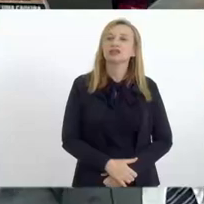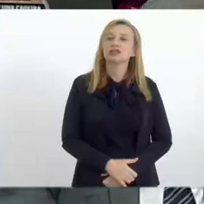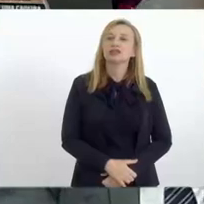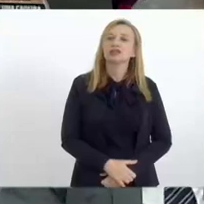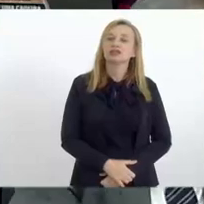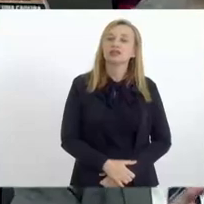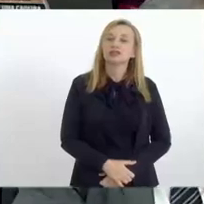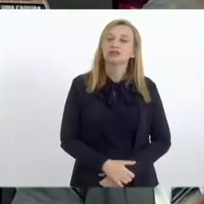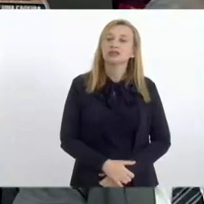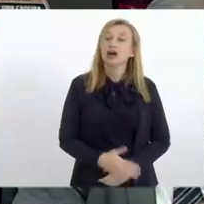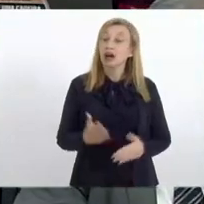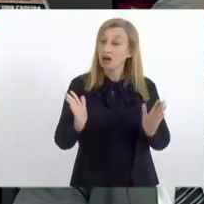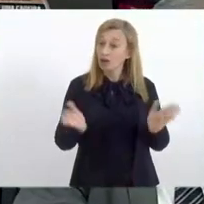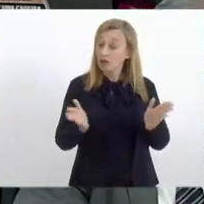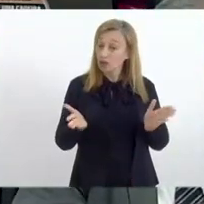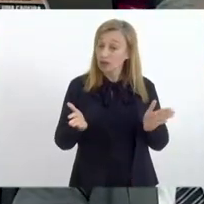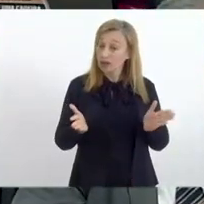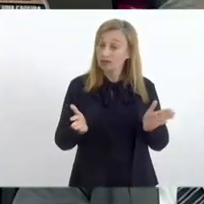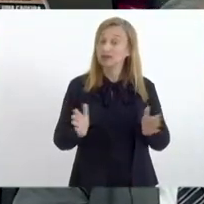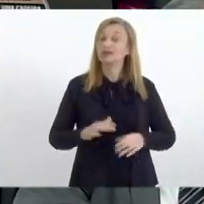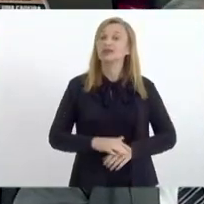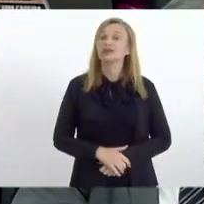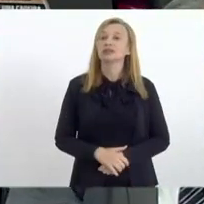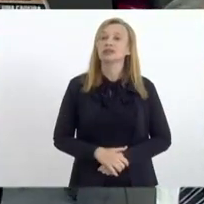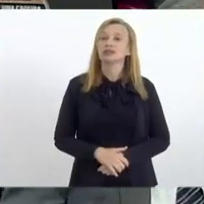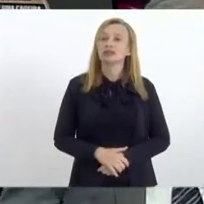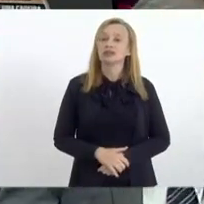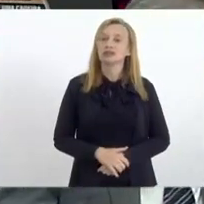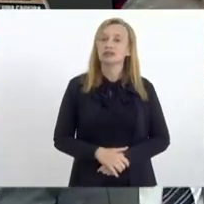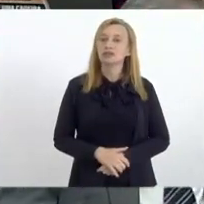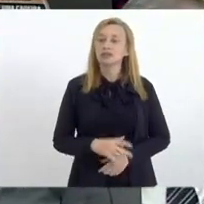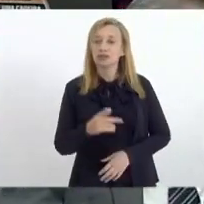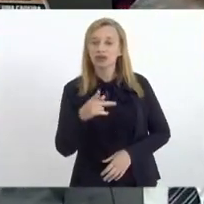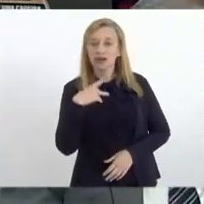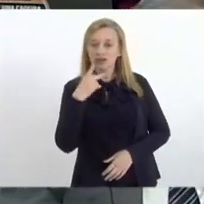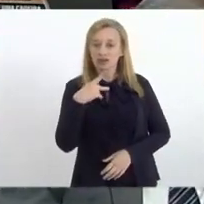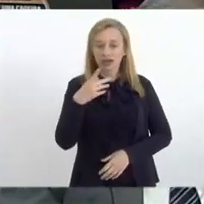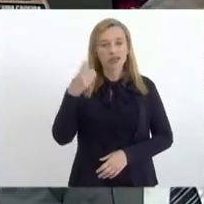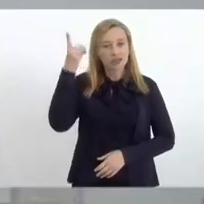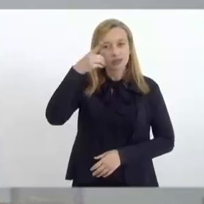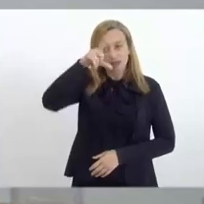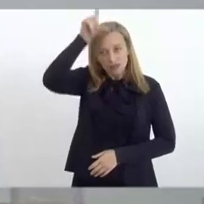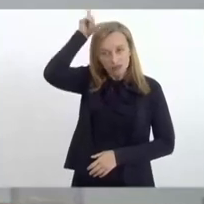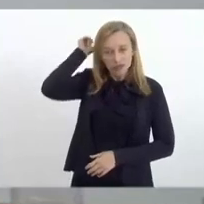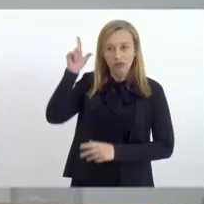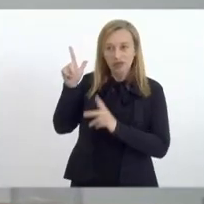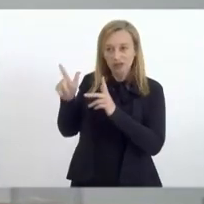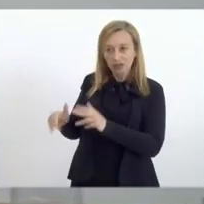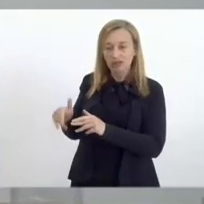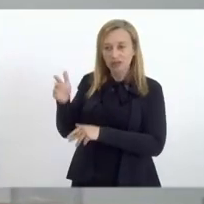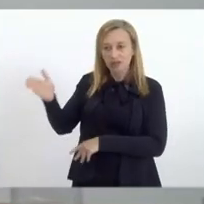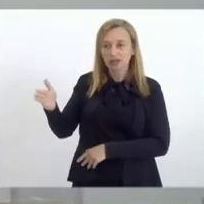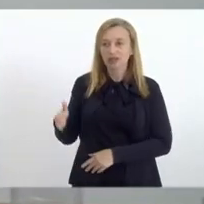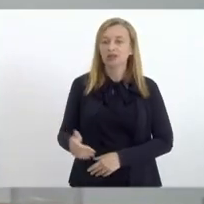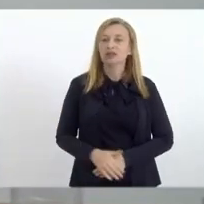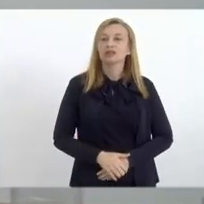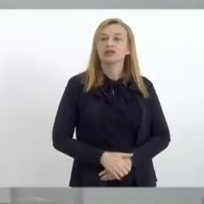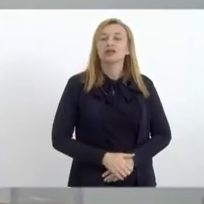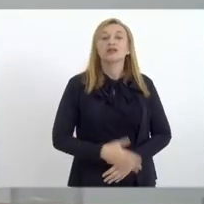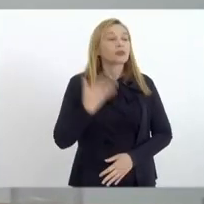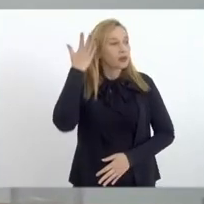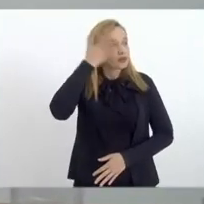Vou me permitir aqui pegar uma carona na fala do deputado Luiz Paulo. Em primeiro lugar, acho que a gente sai com uma